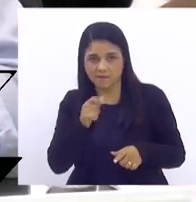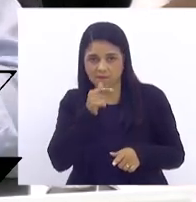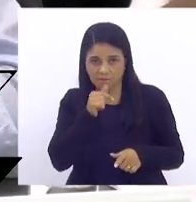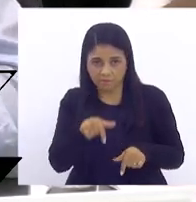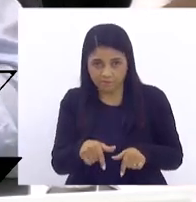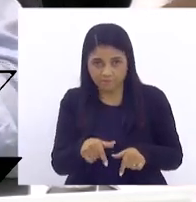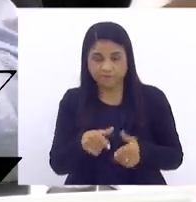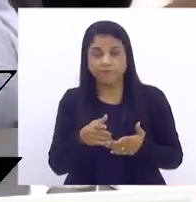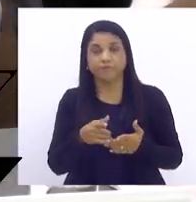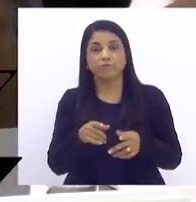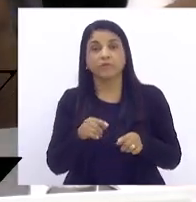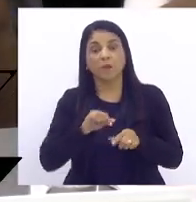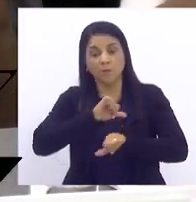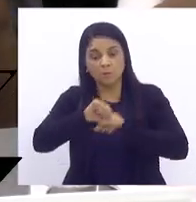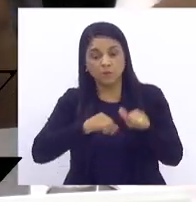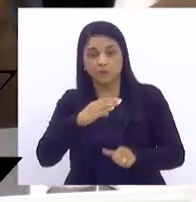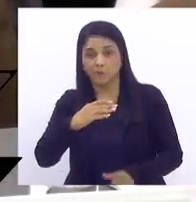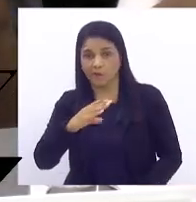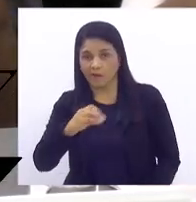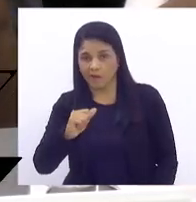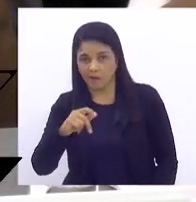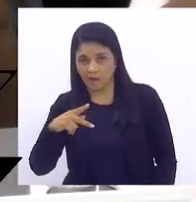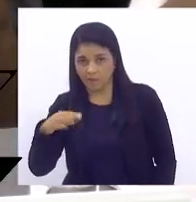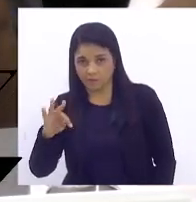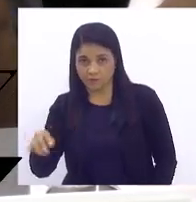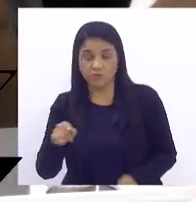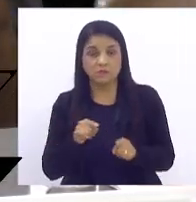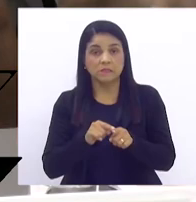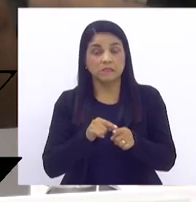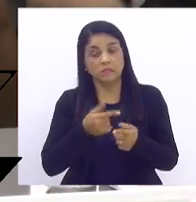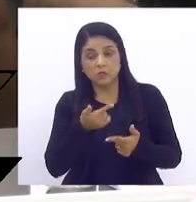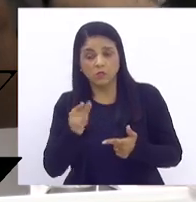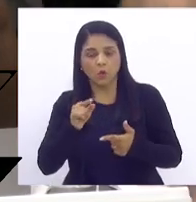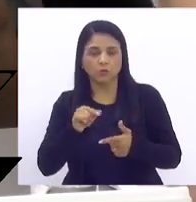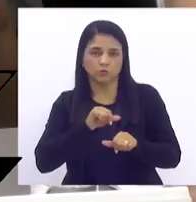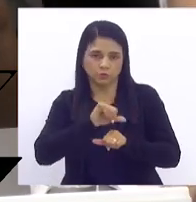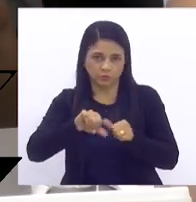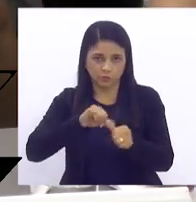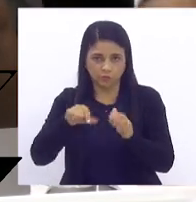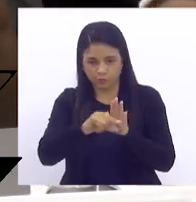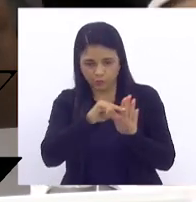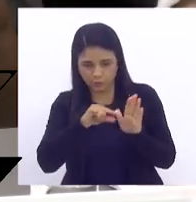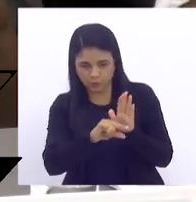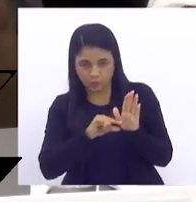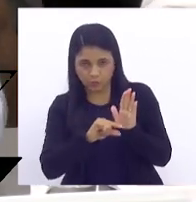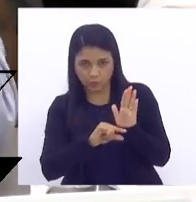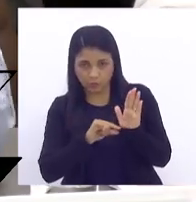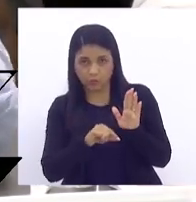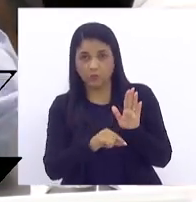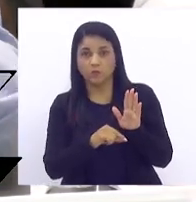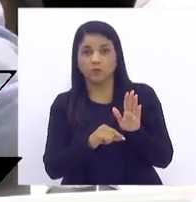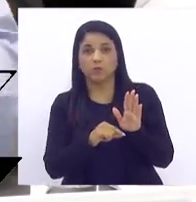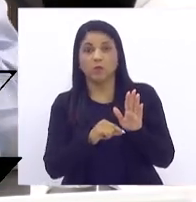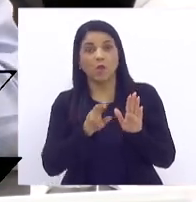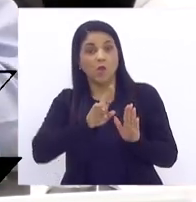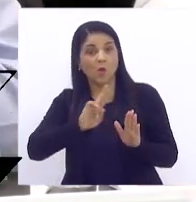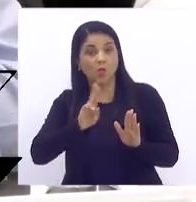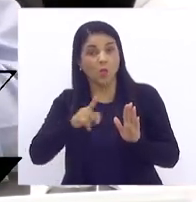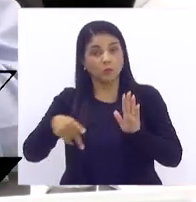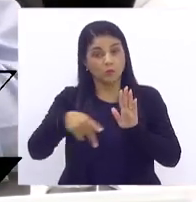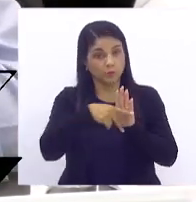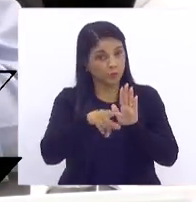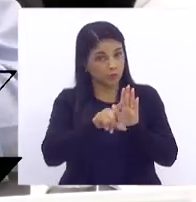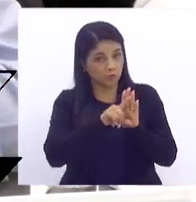mudar no caput e em todos os outros pontos, porque isso aí vai descendo, porque é o nome do